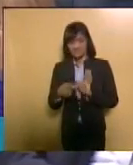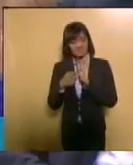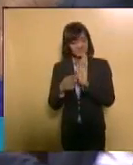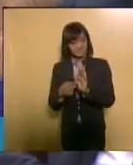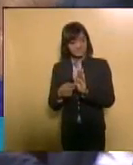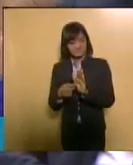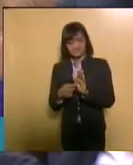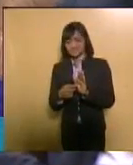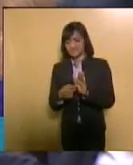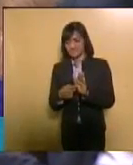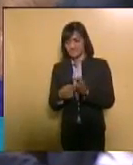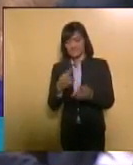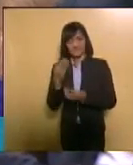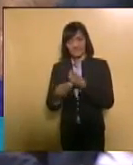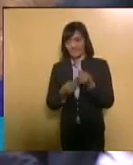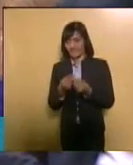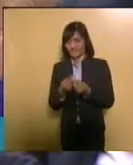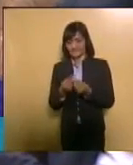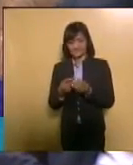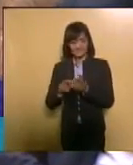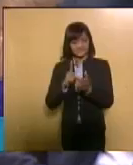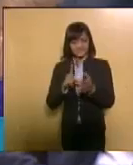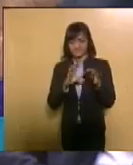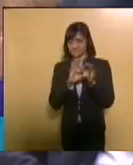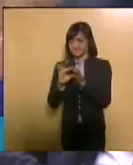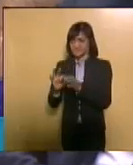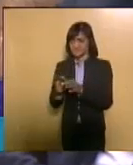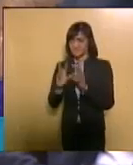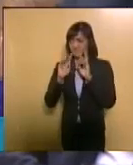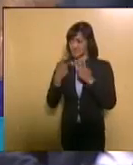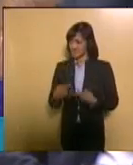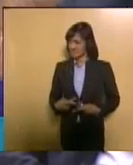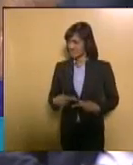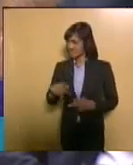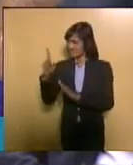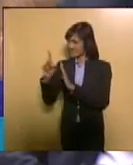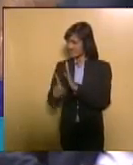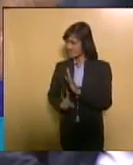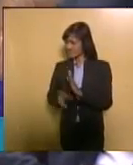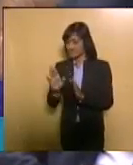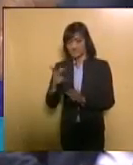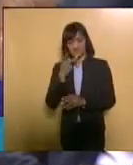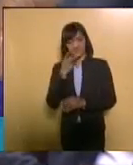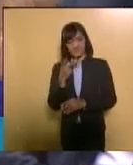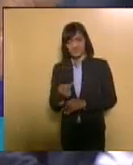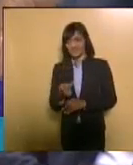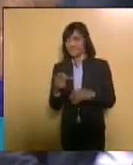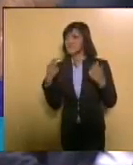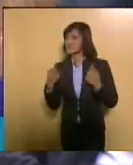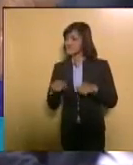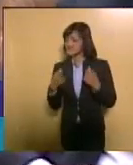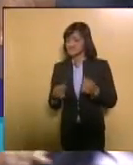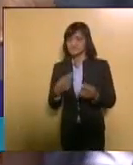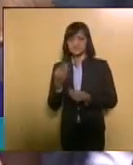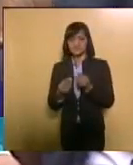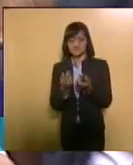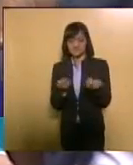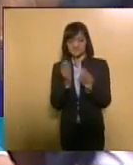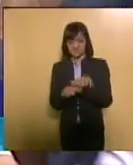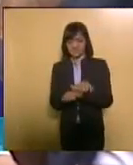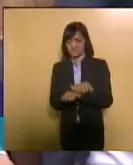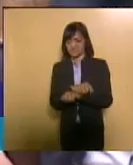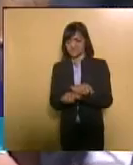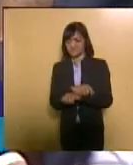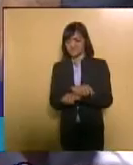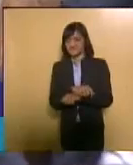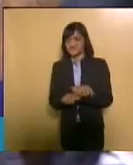eh explicitamente não tenha visto muito o contexto dos Direitos Humanos com a com a palavra que a gente precisa enfrentar porque ela é distorcida e destorcida